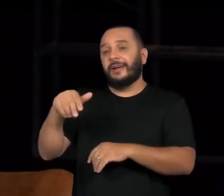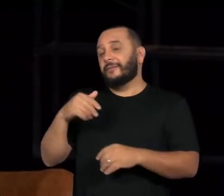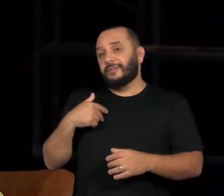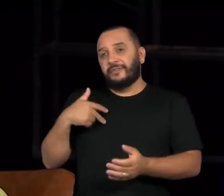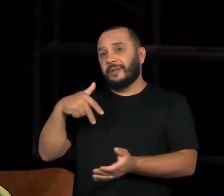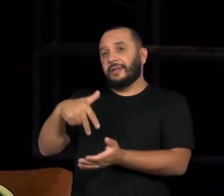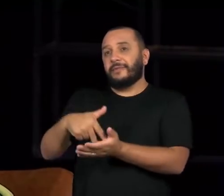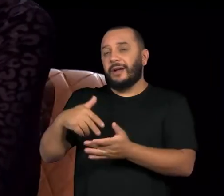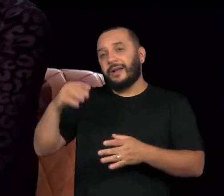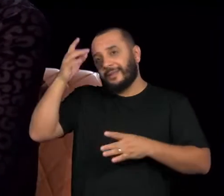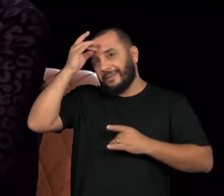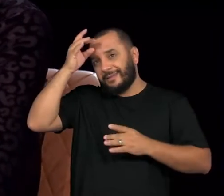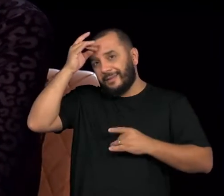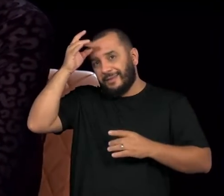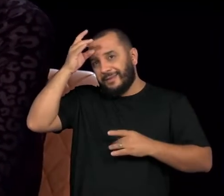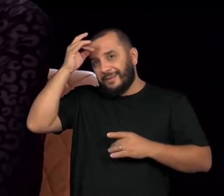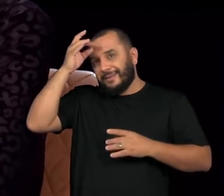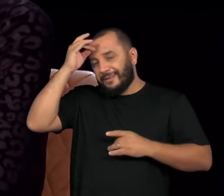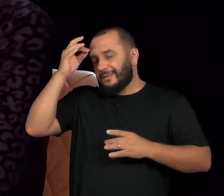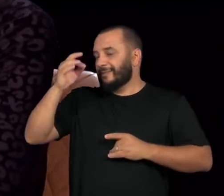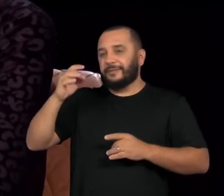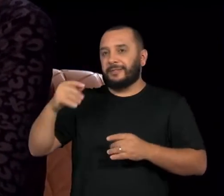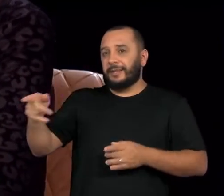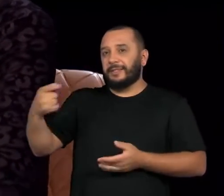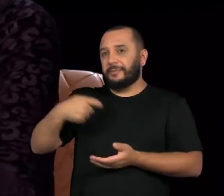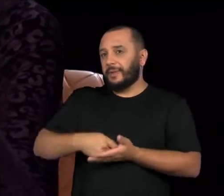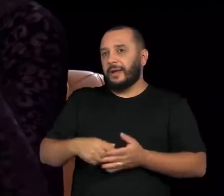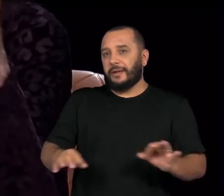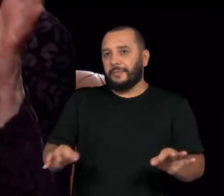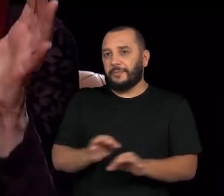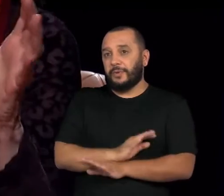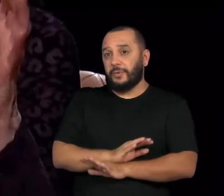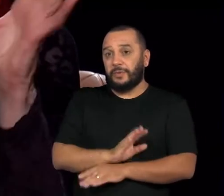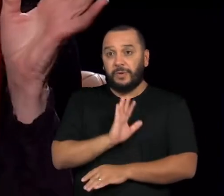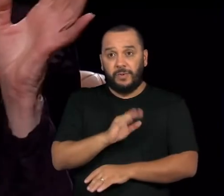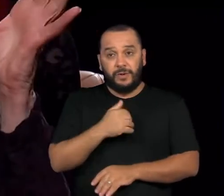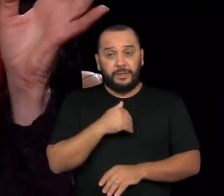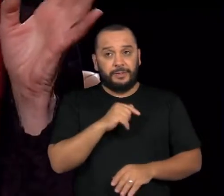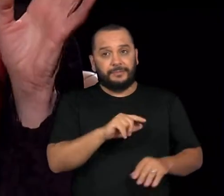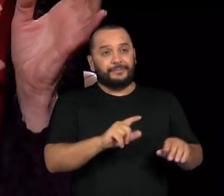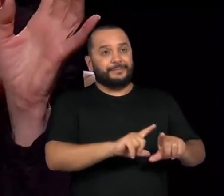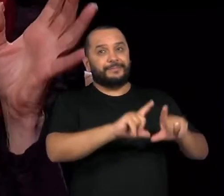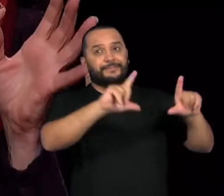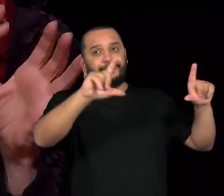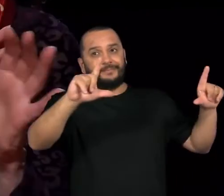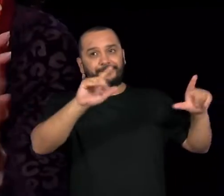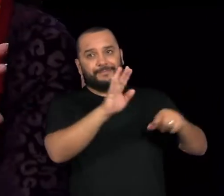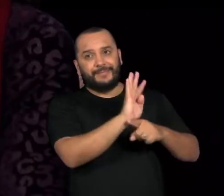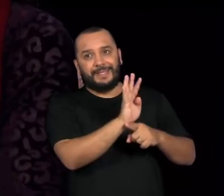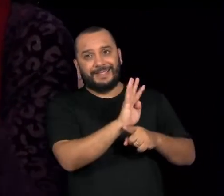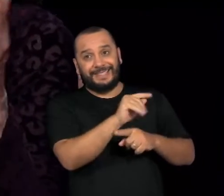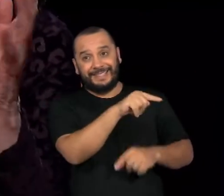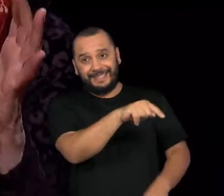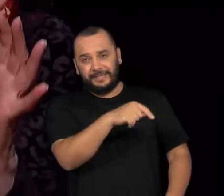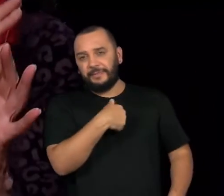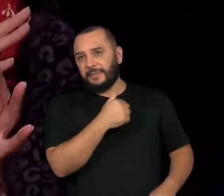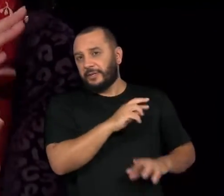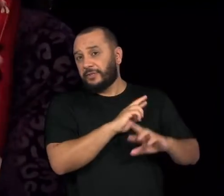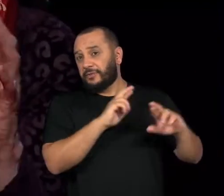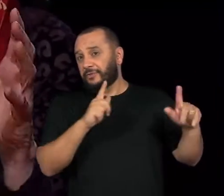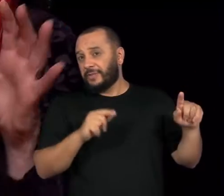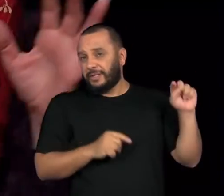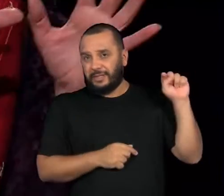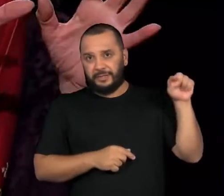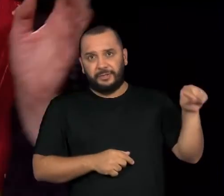Né? Diferente do teatro. Muito. O cinema sempre é um outro lugar muito sagrado o cinema, mas é um outro